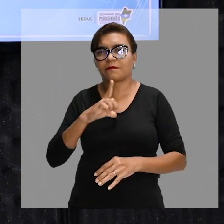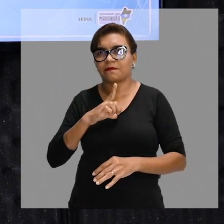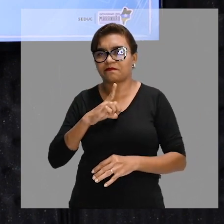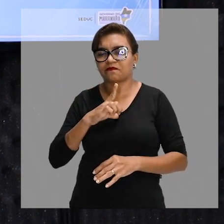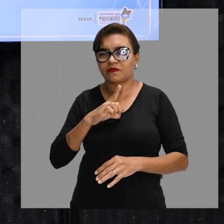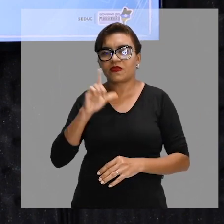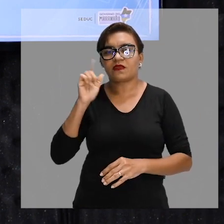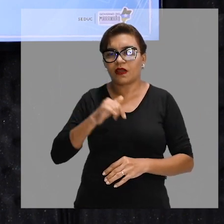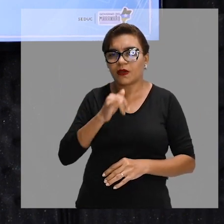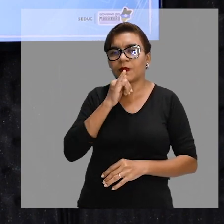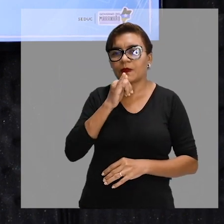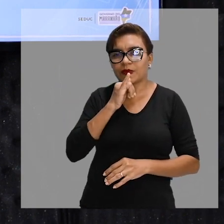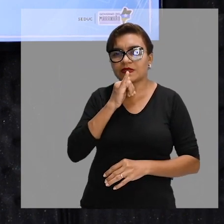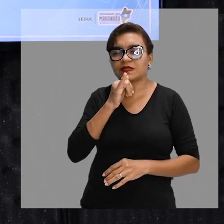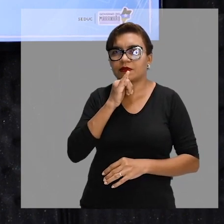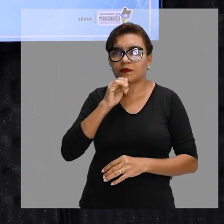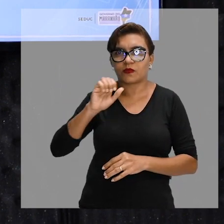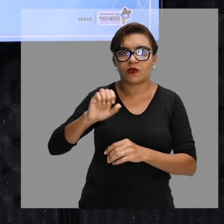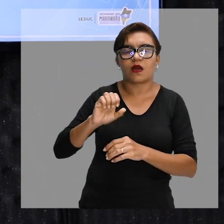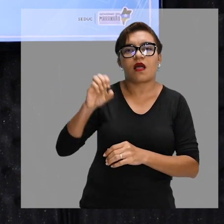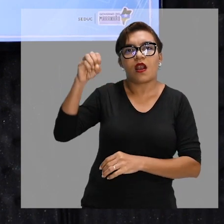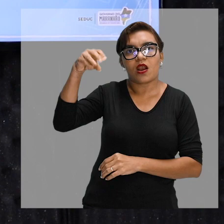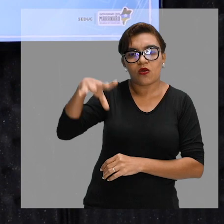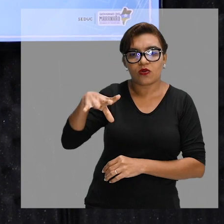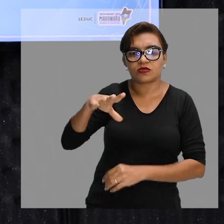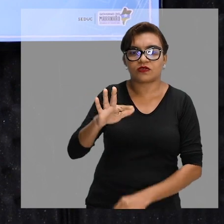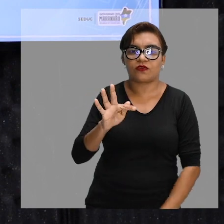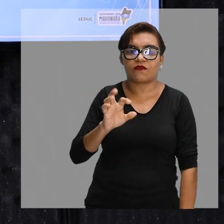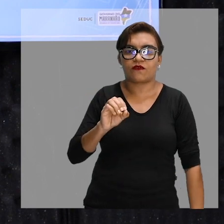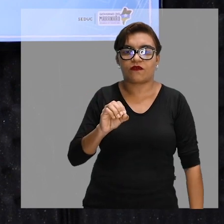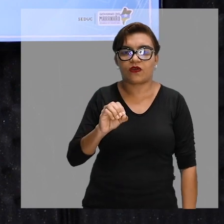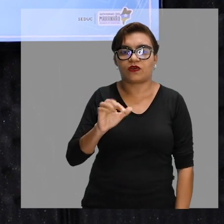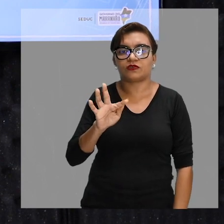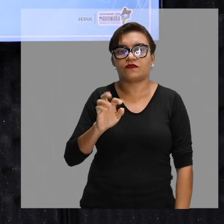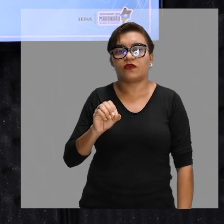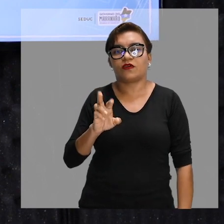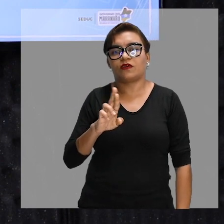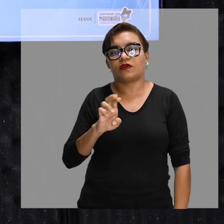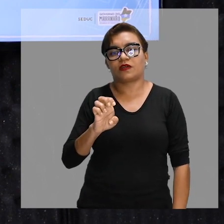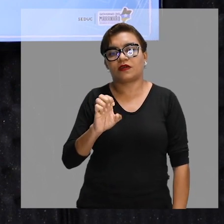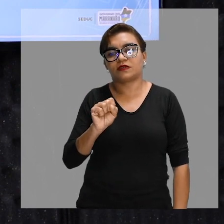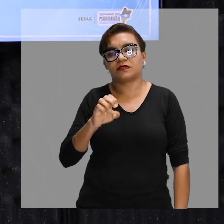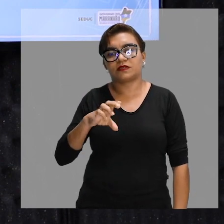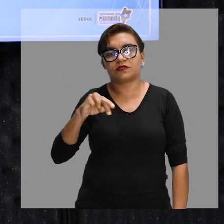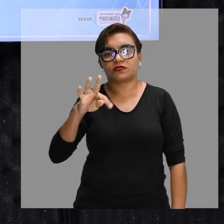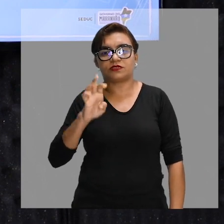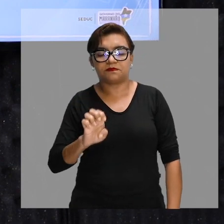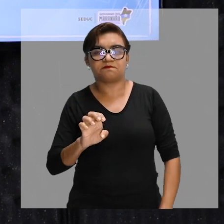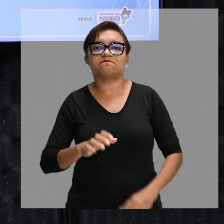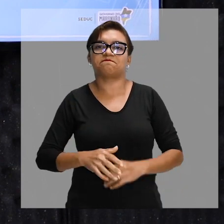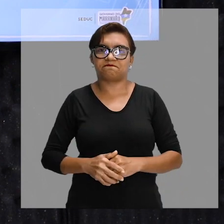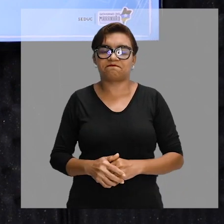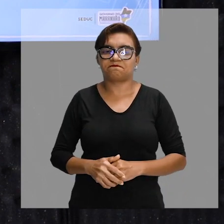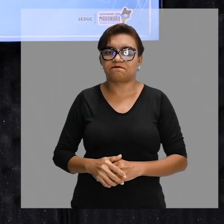luz fosforescente, tá certo? Então a fonte de luz primária, ela se configura desta forma.